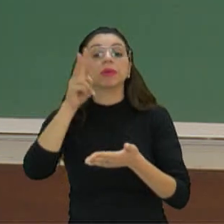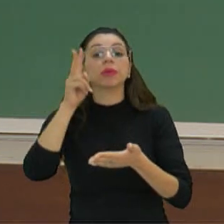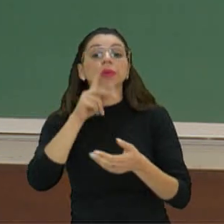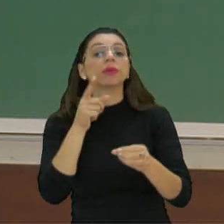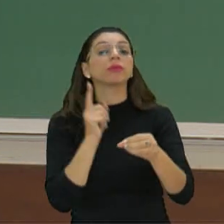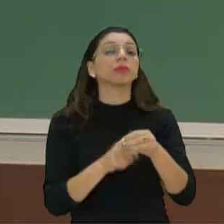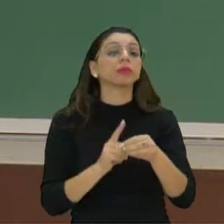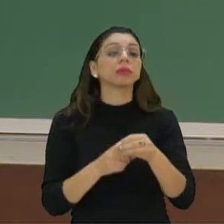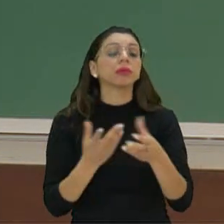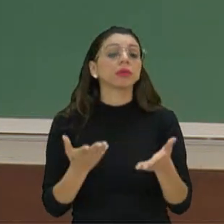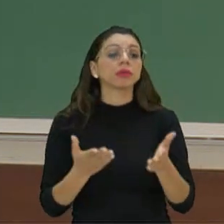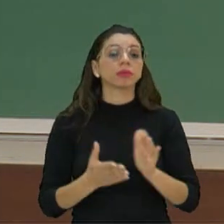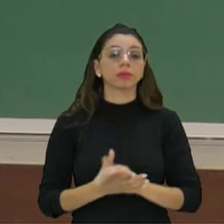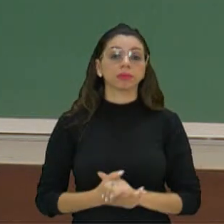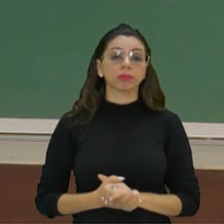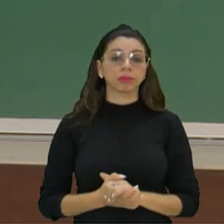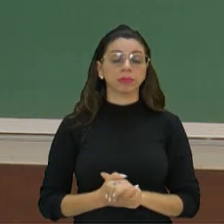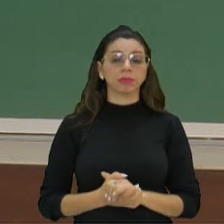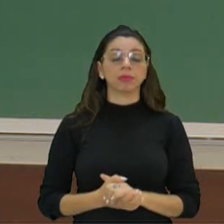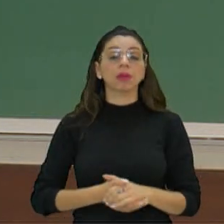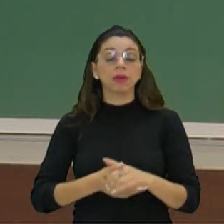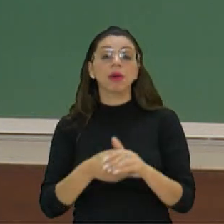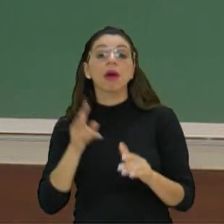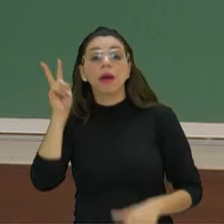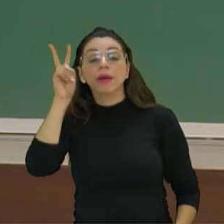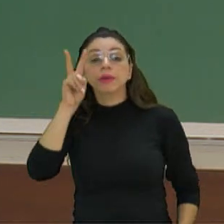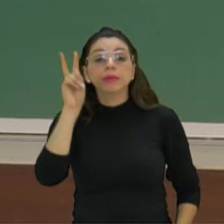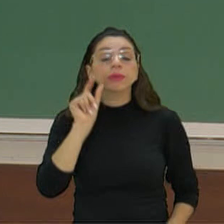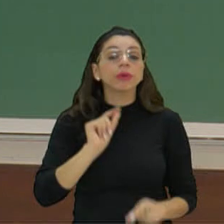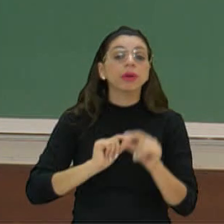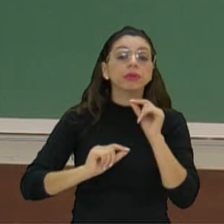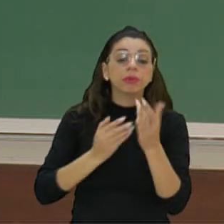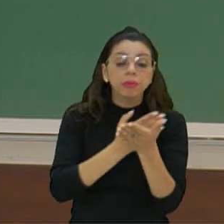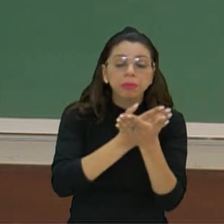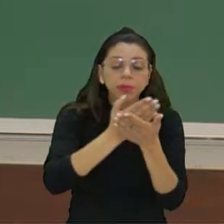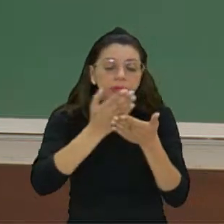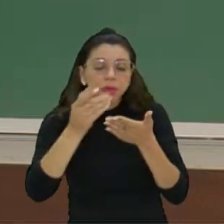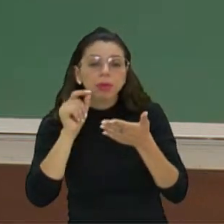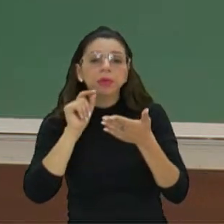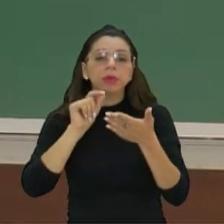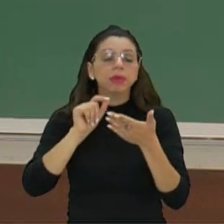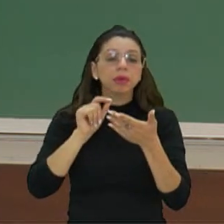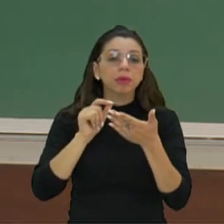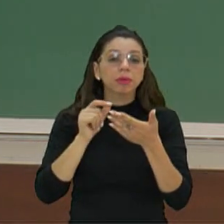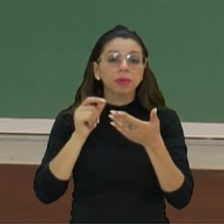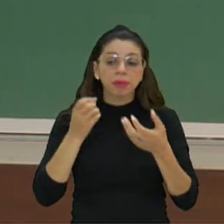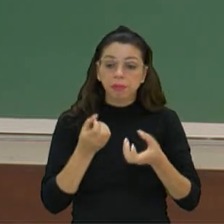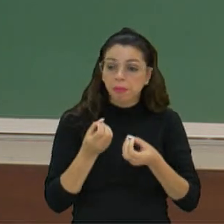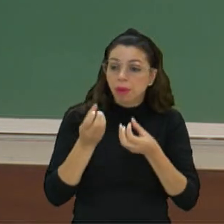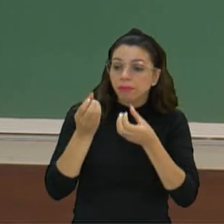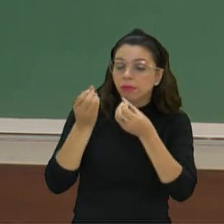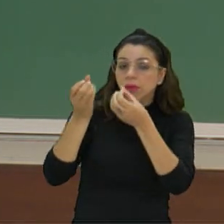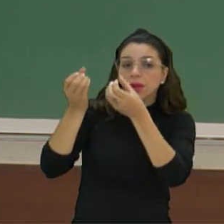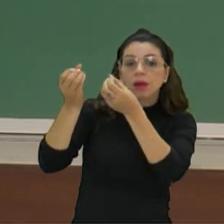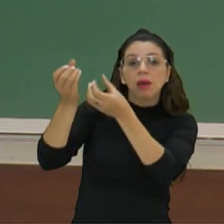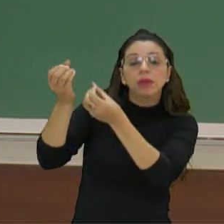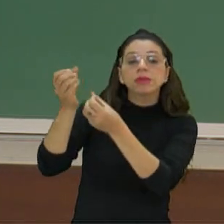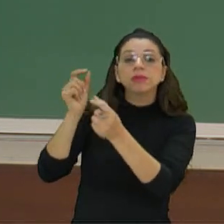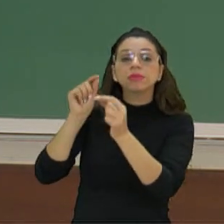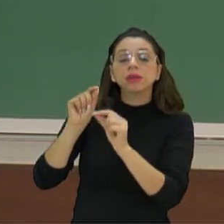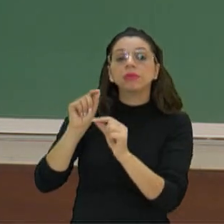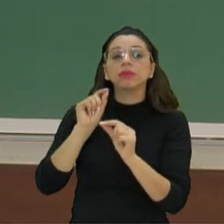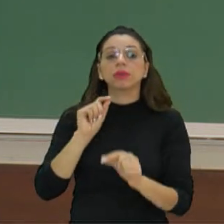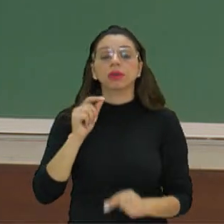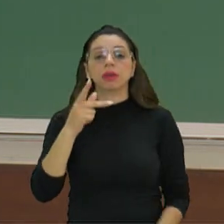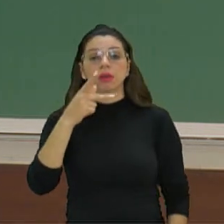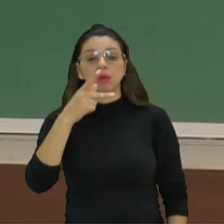né? A história de Petrópolis, ela se iniciou com uma viagem feita por Dom Pedro I